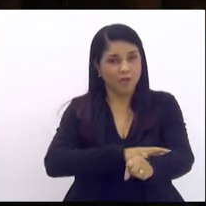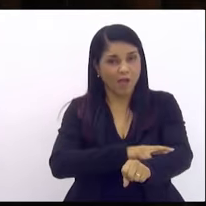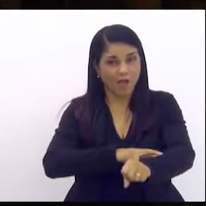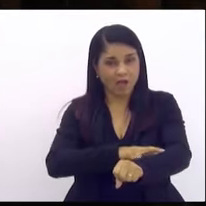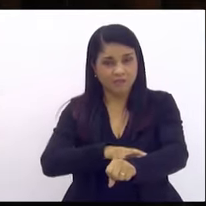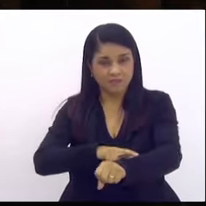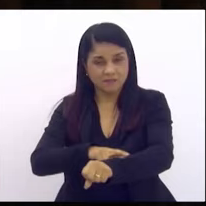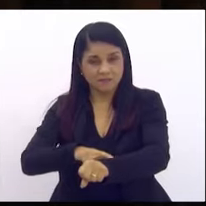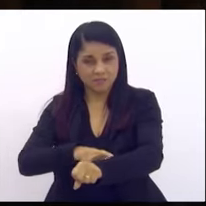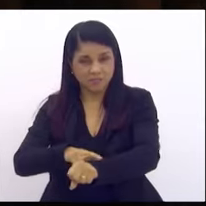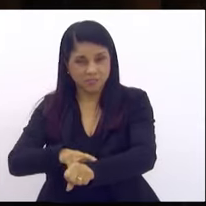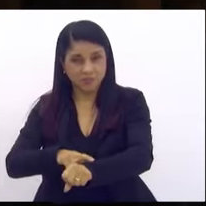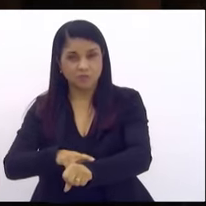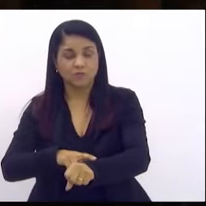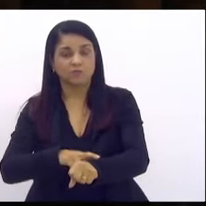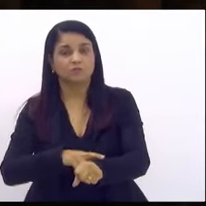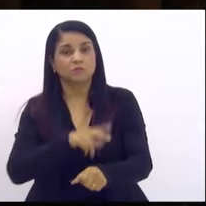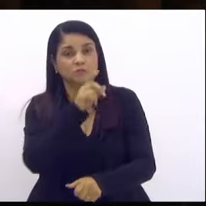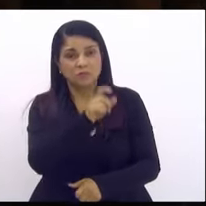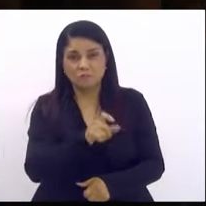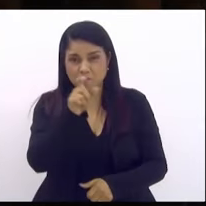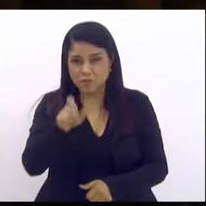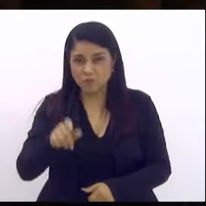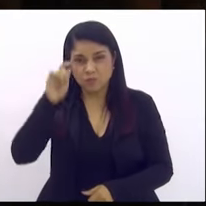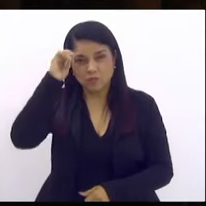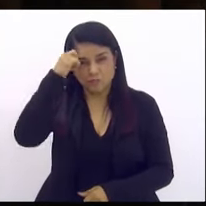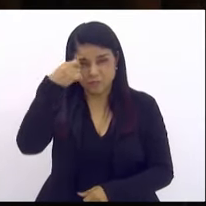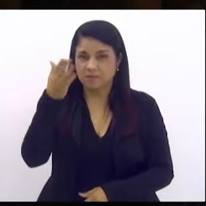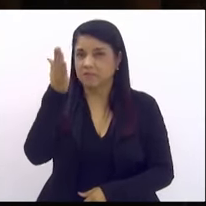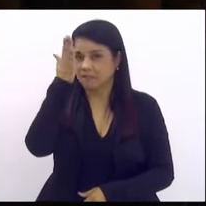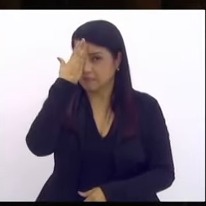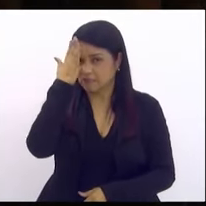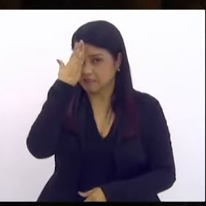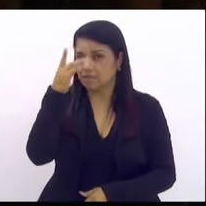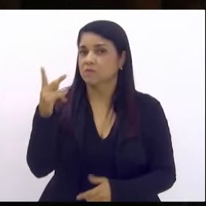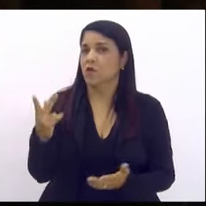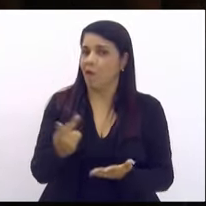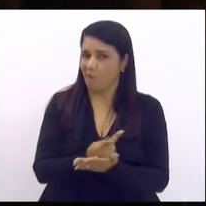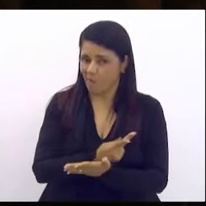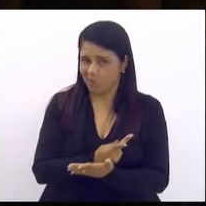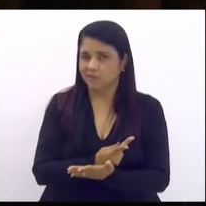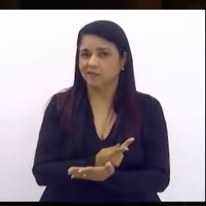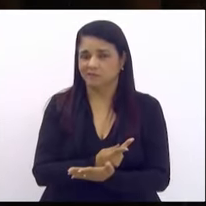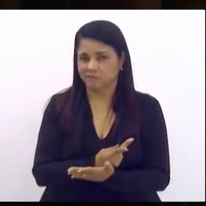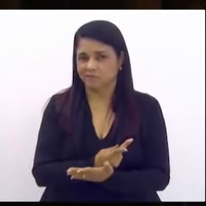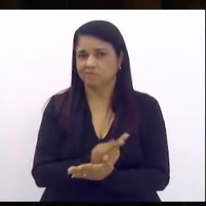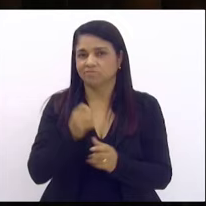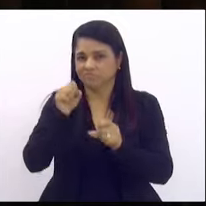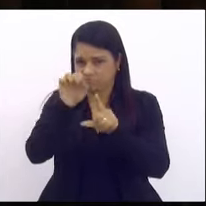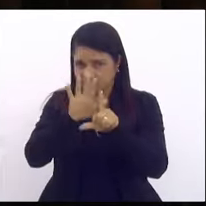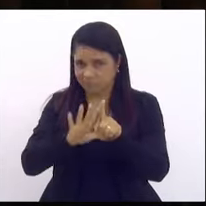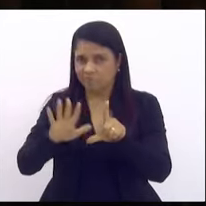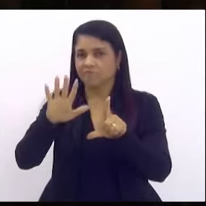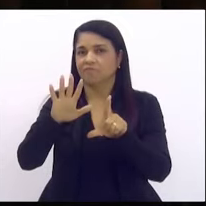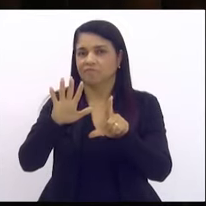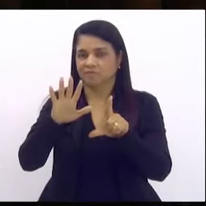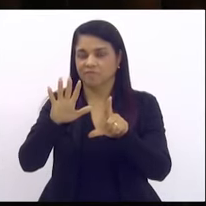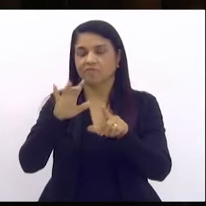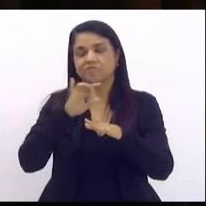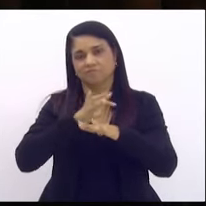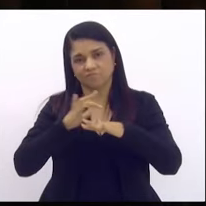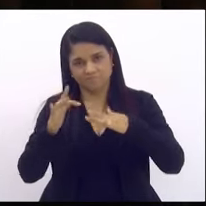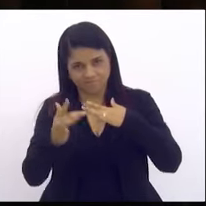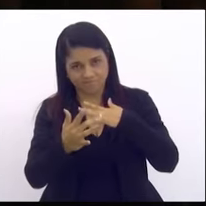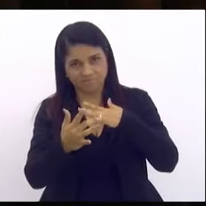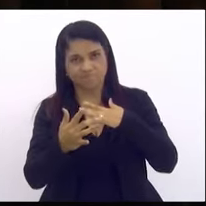algorítmico Que tantas outras pessoas pretas sabe que ocorre Presidente nas plataformas enfim nas redes